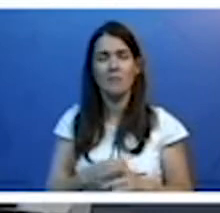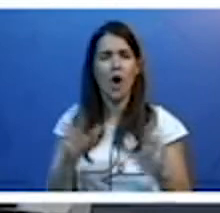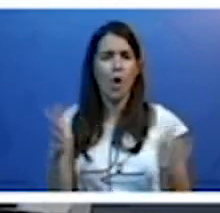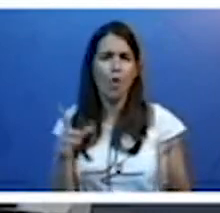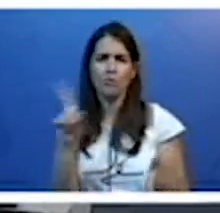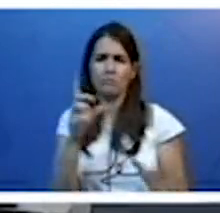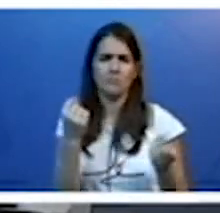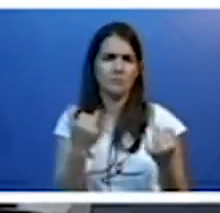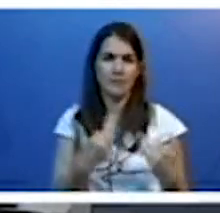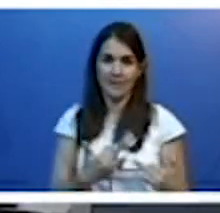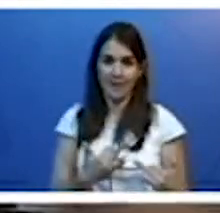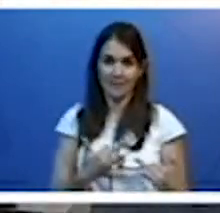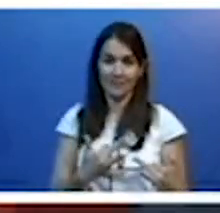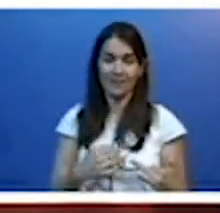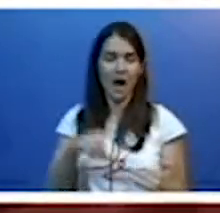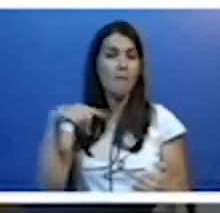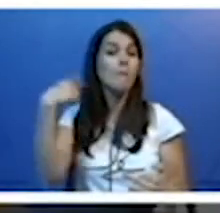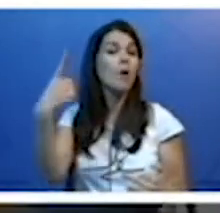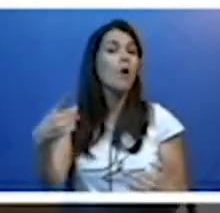não, ok?